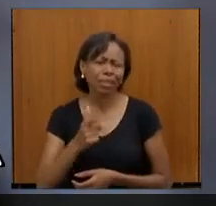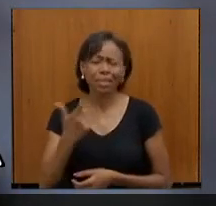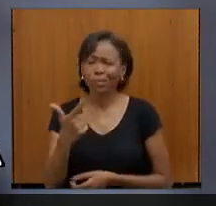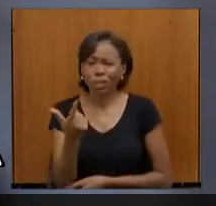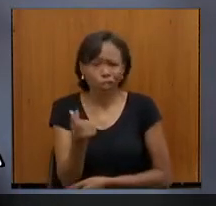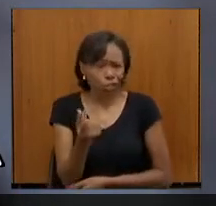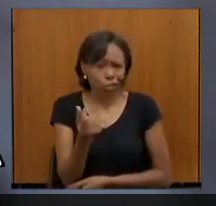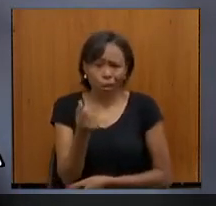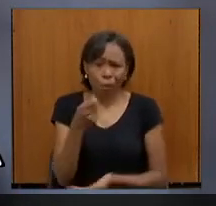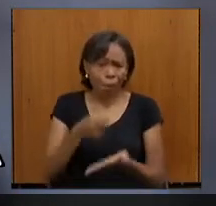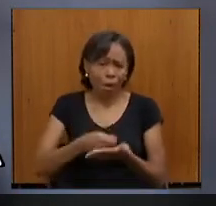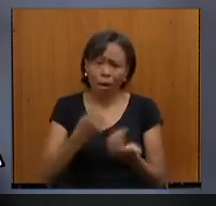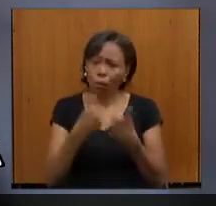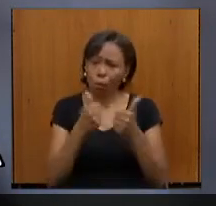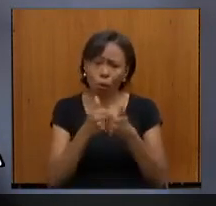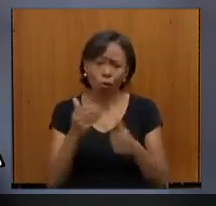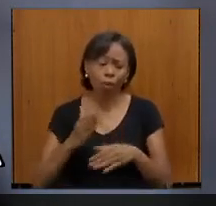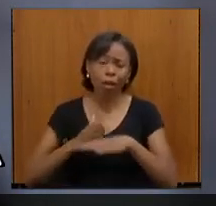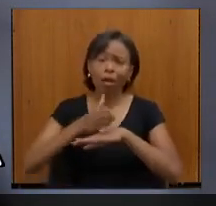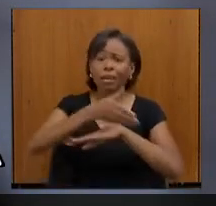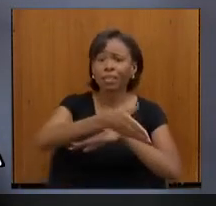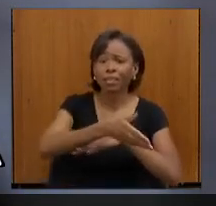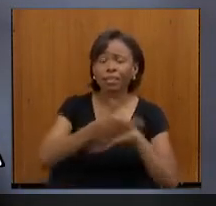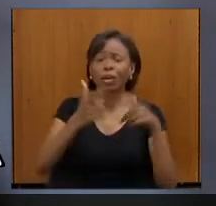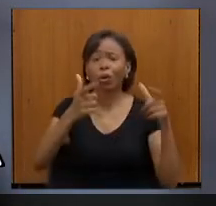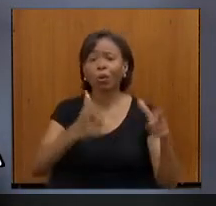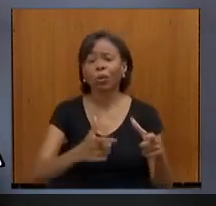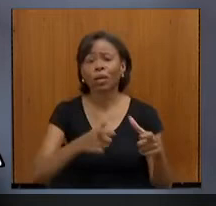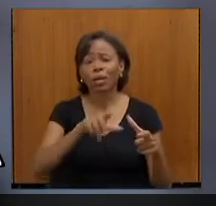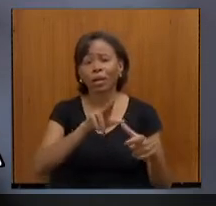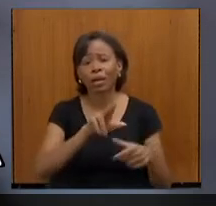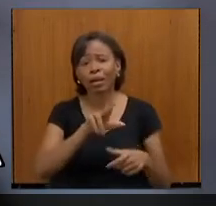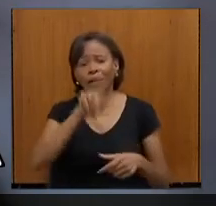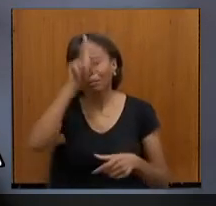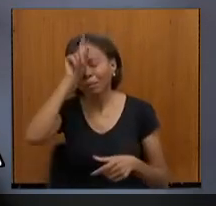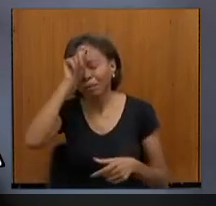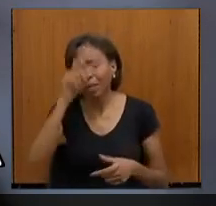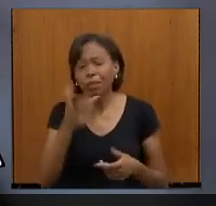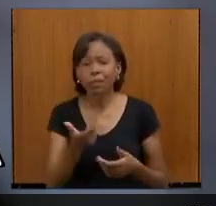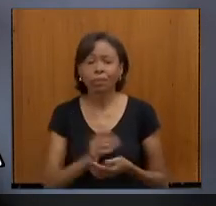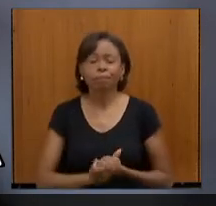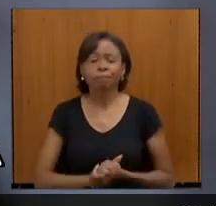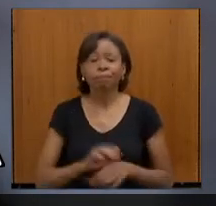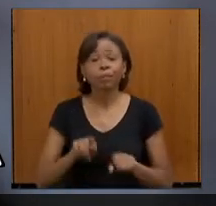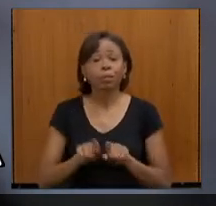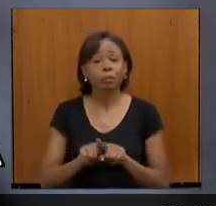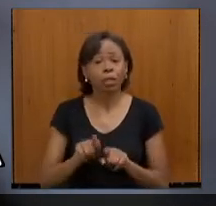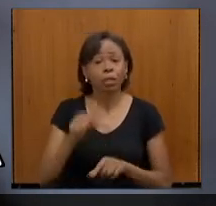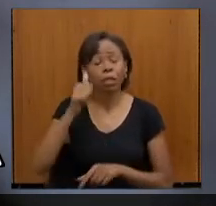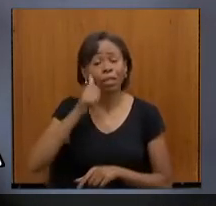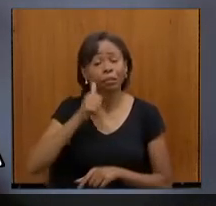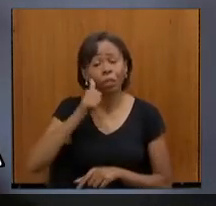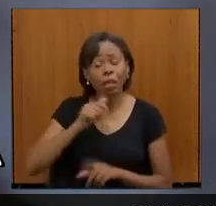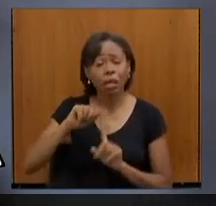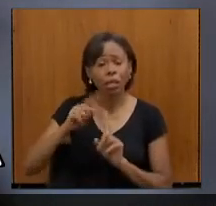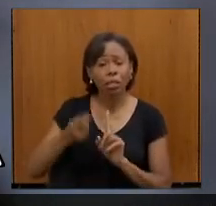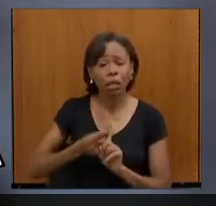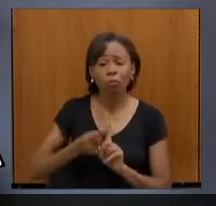de ônibus para ir até a unidade de saúde, das mulheres que estão nas regiões mais remotas,